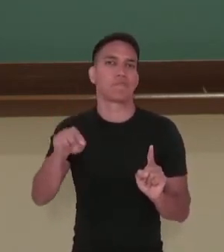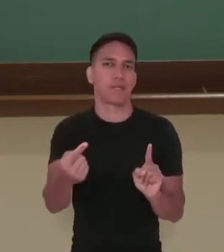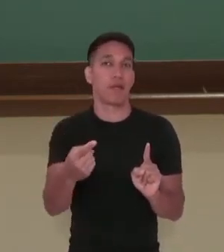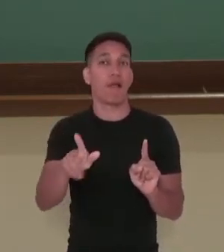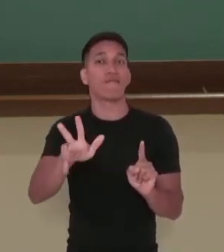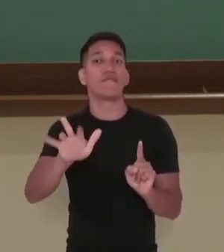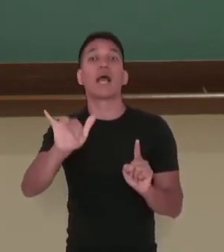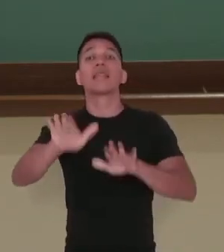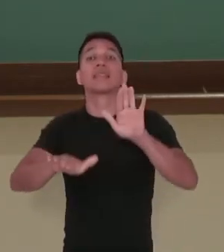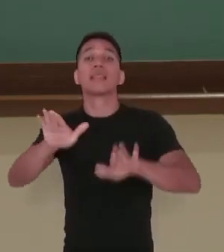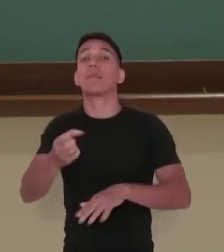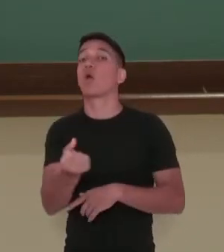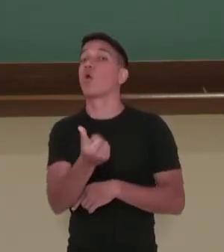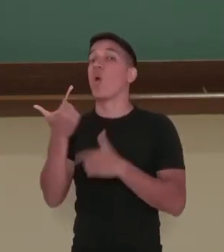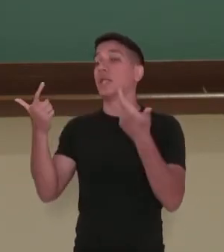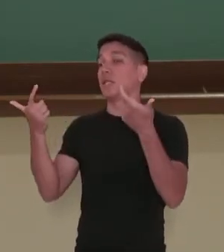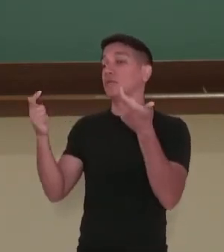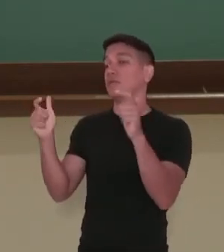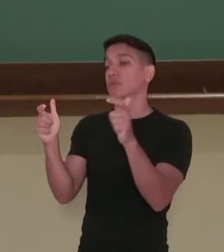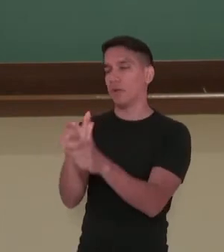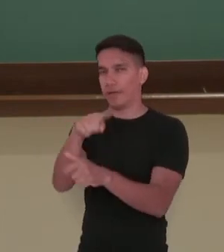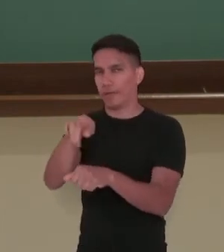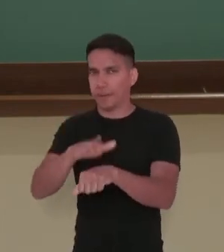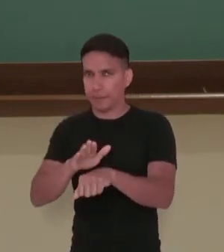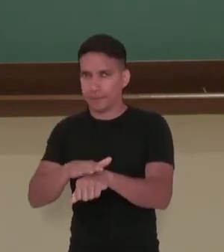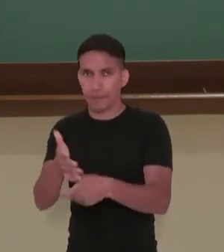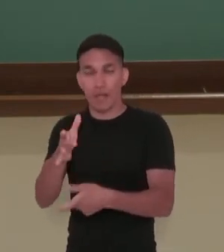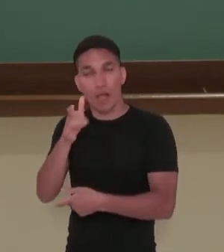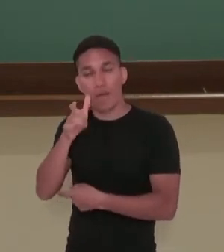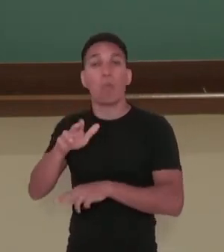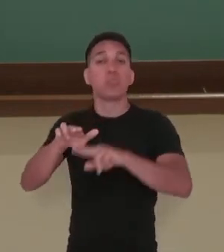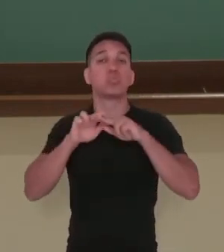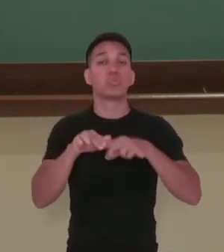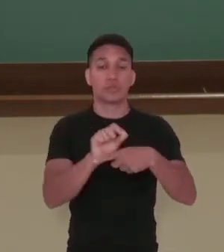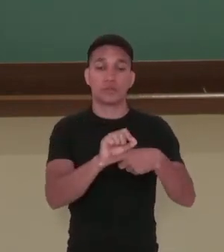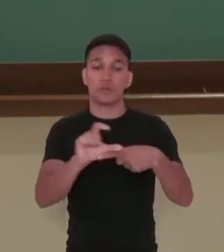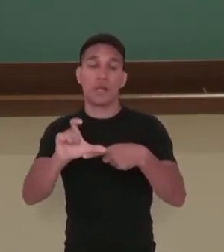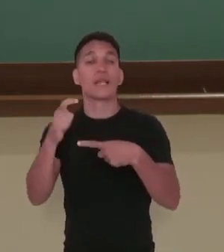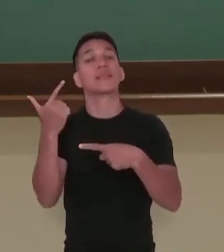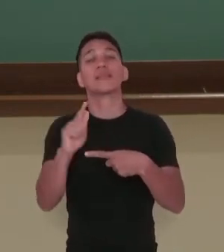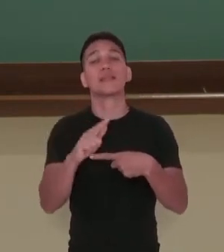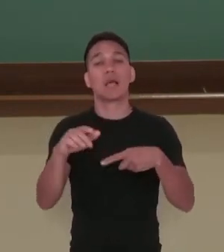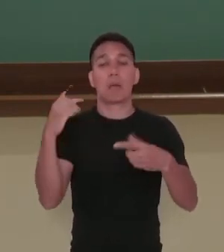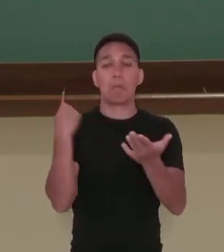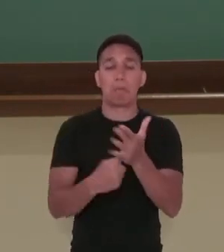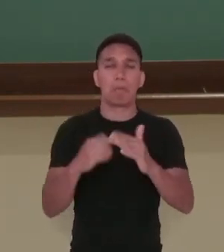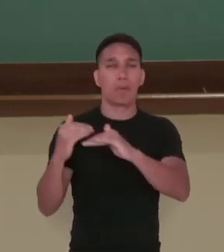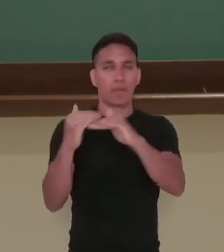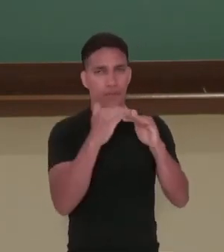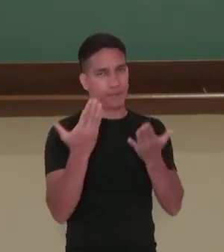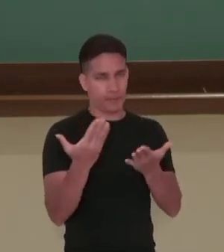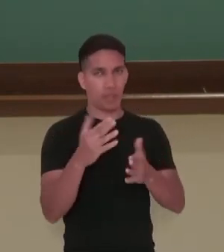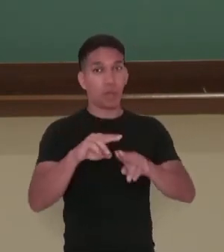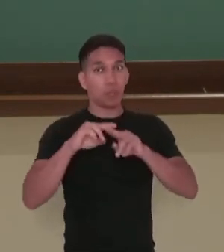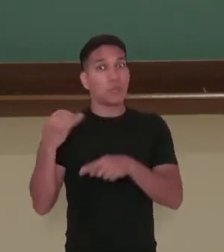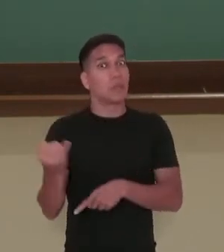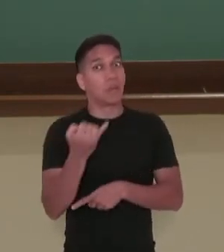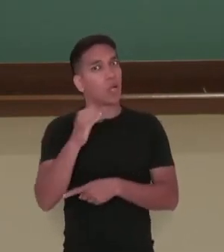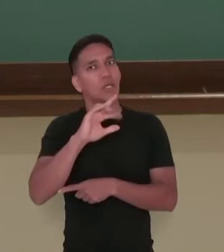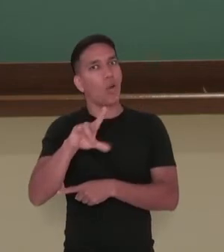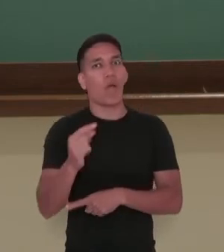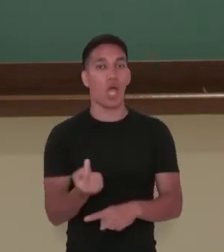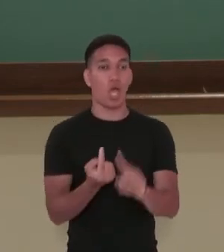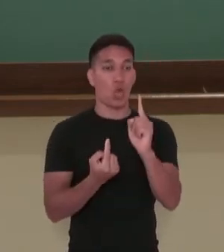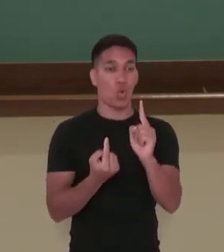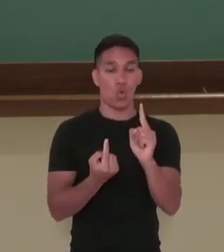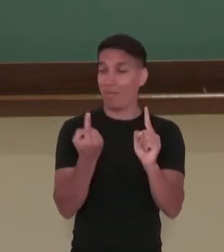está reduzindo. Portanto, a escala não tem uma dimensão. Isso é muito importante, minha querida e meu querido. Não é 1 para 10